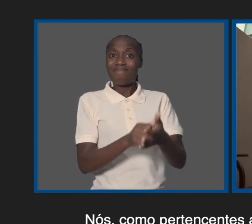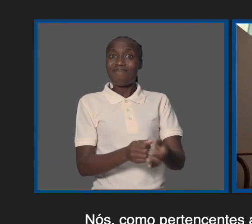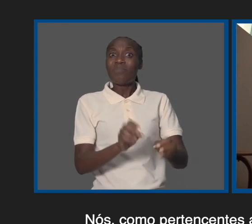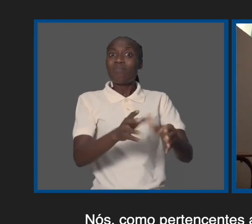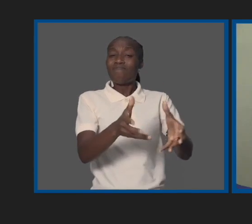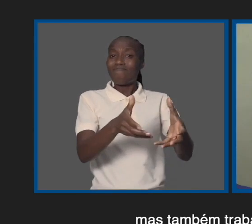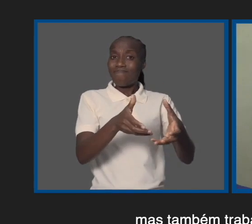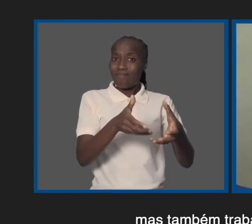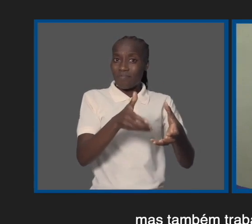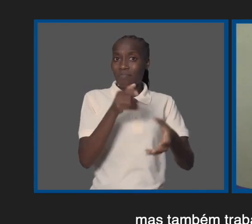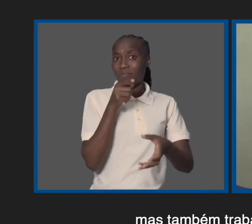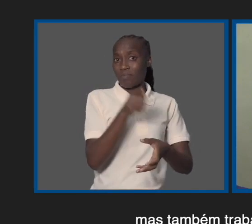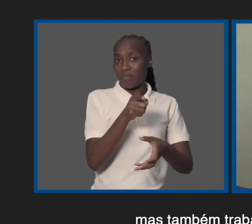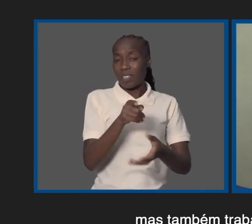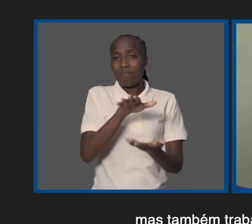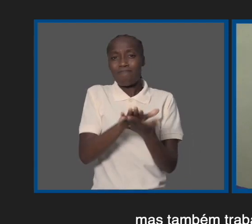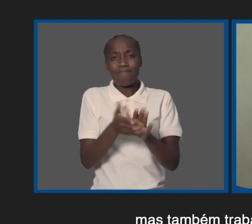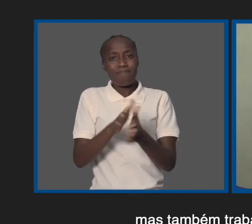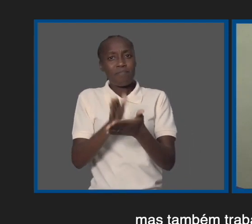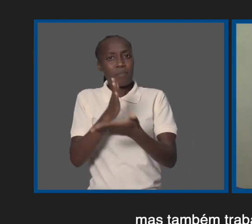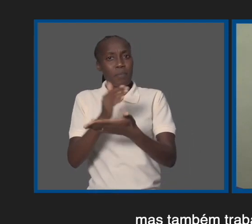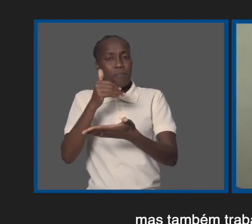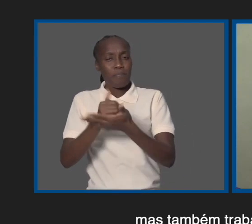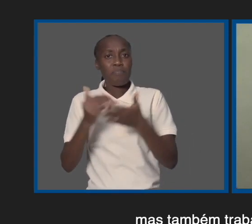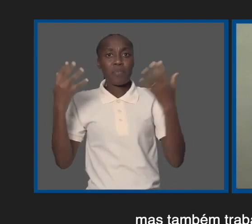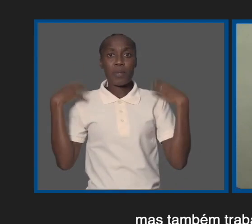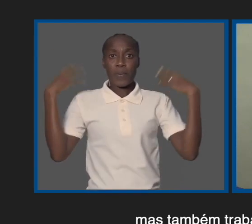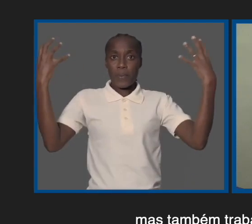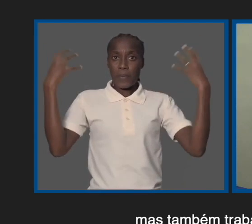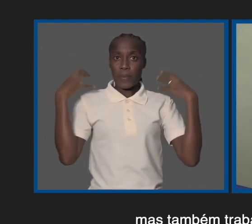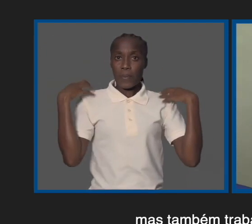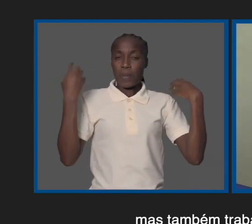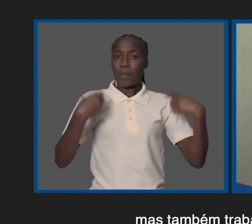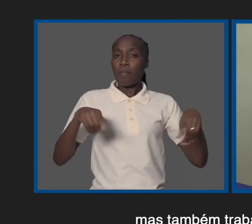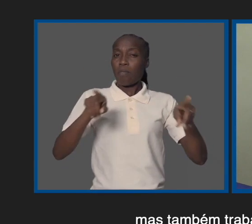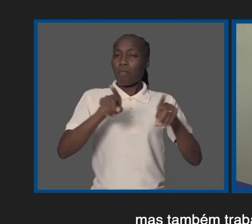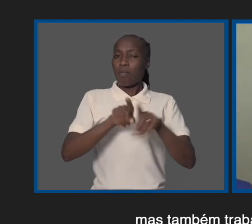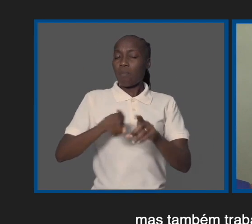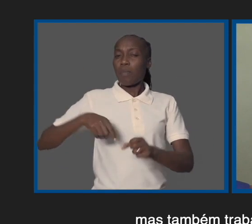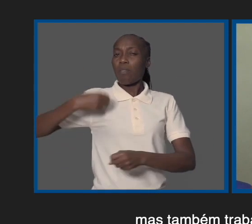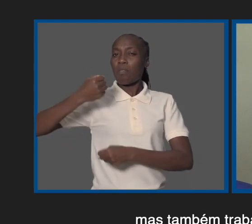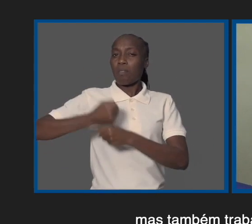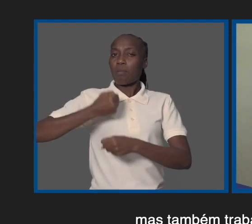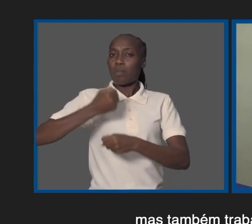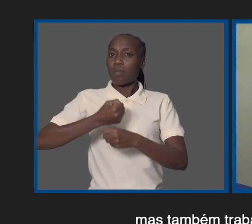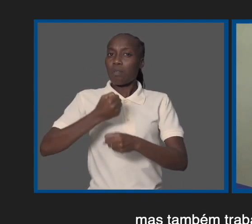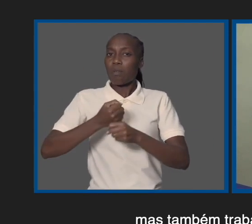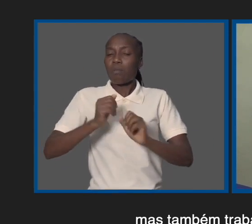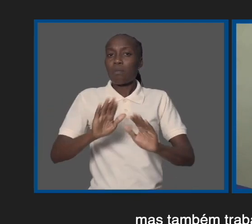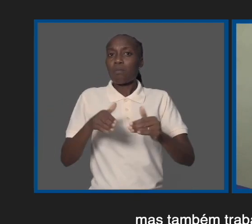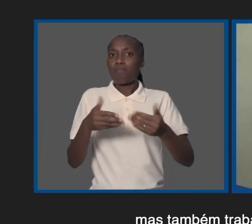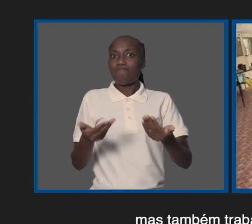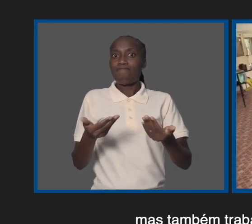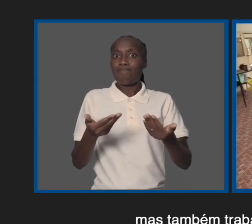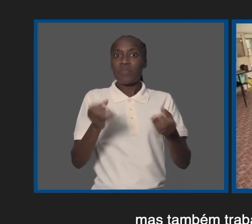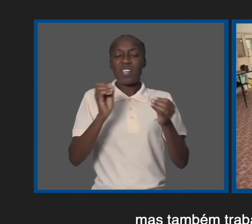reabilitação, mas também trabalhamos com a ortopedia, estamos a falar com a neurocirurgia